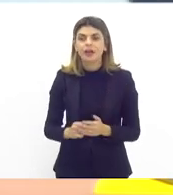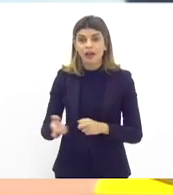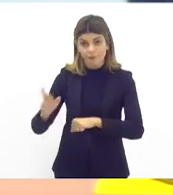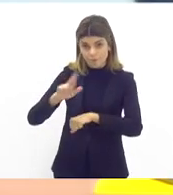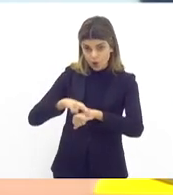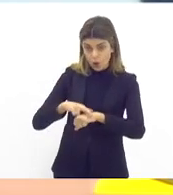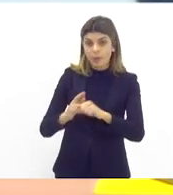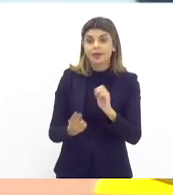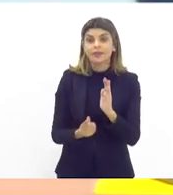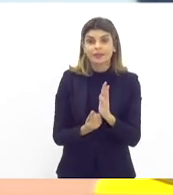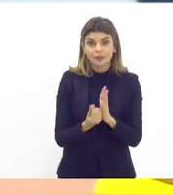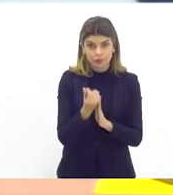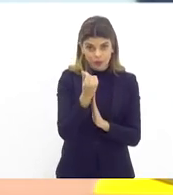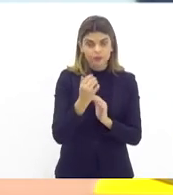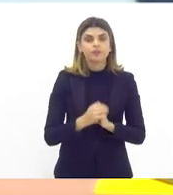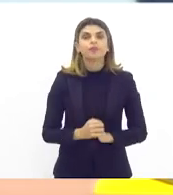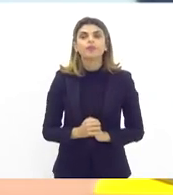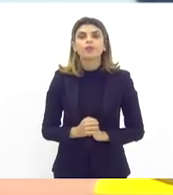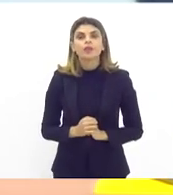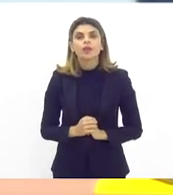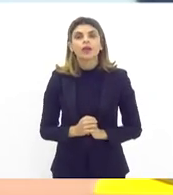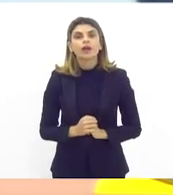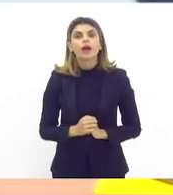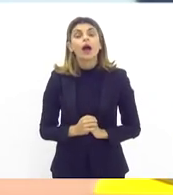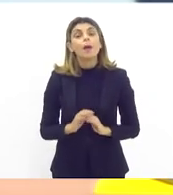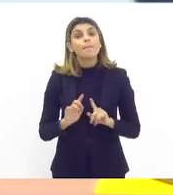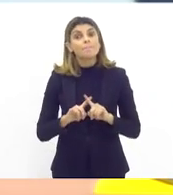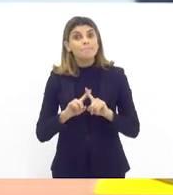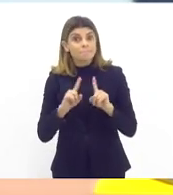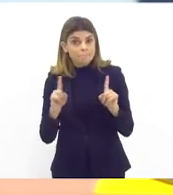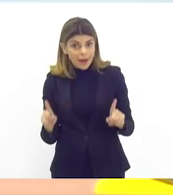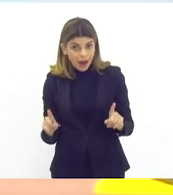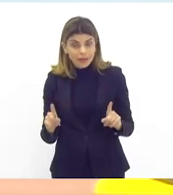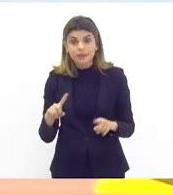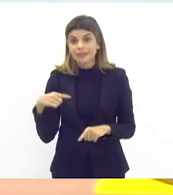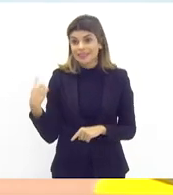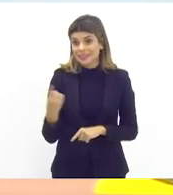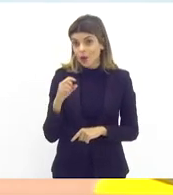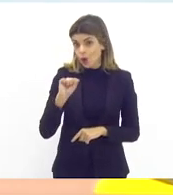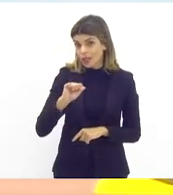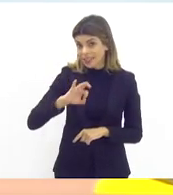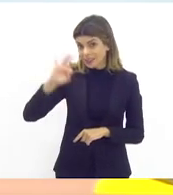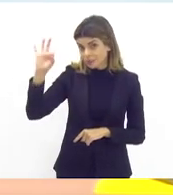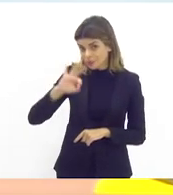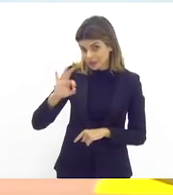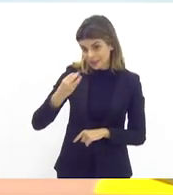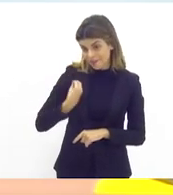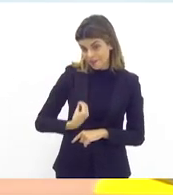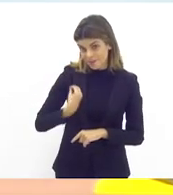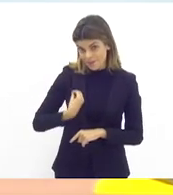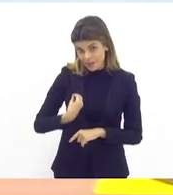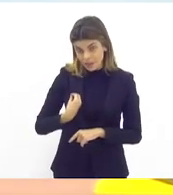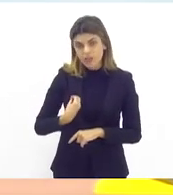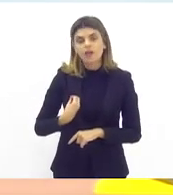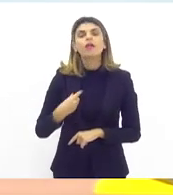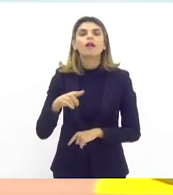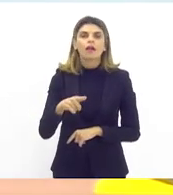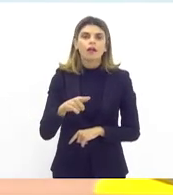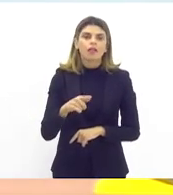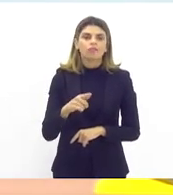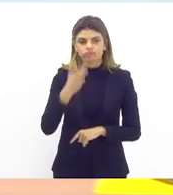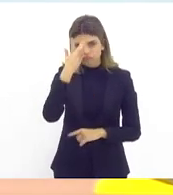que ele esqueceu de considerar o seguinte, esse setor, 80% da venda deles é para a empresa, 20% para consumidor